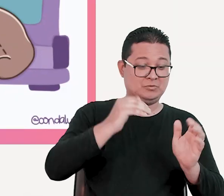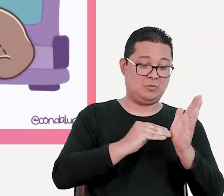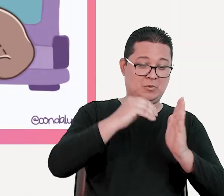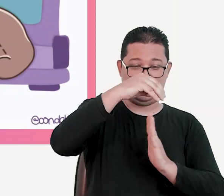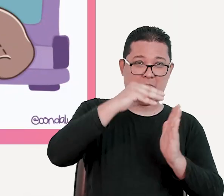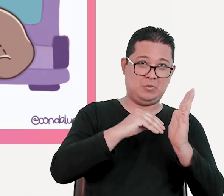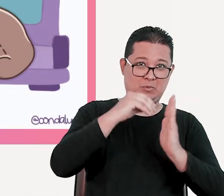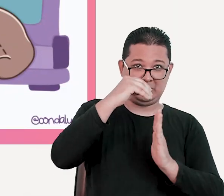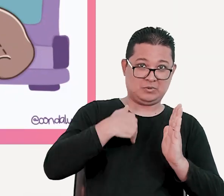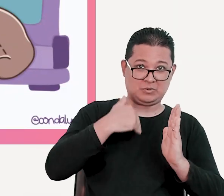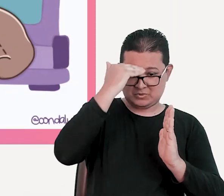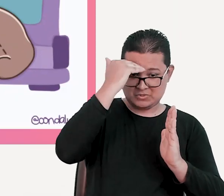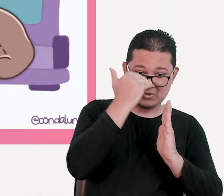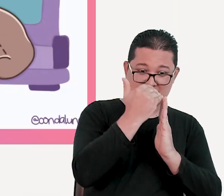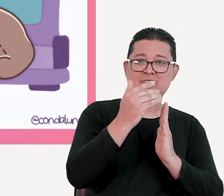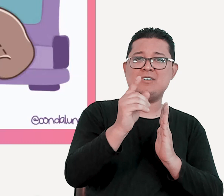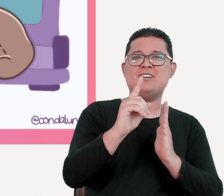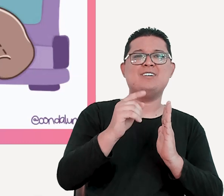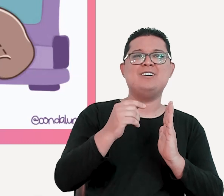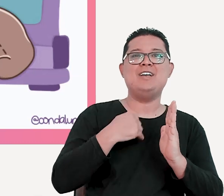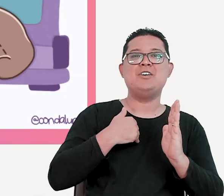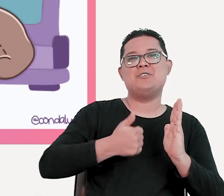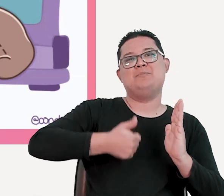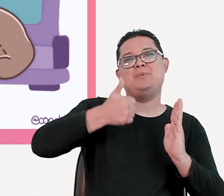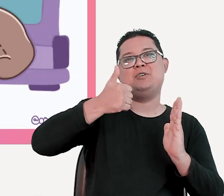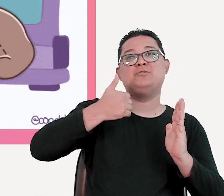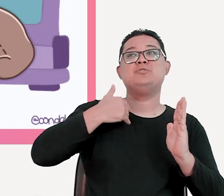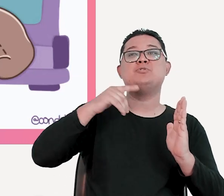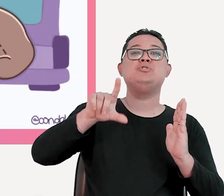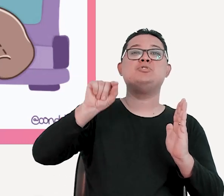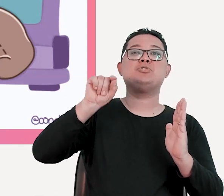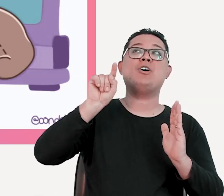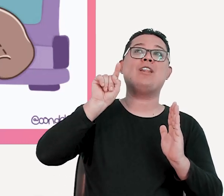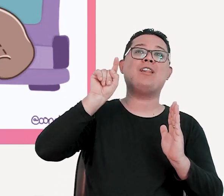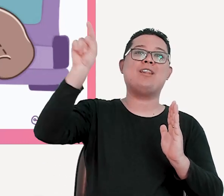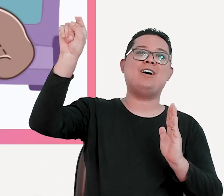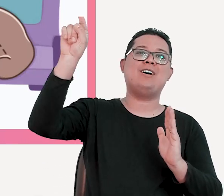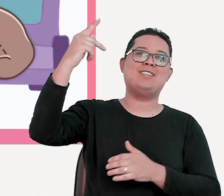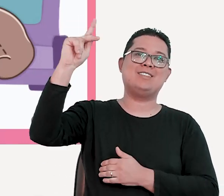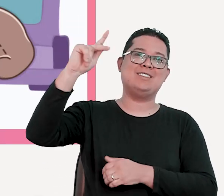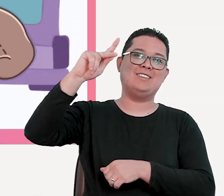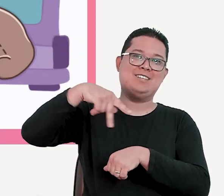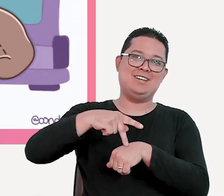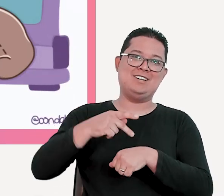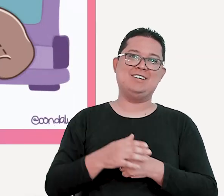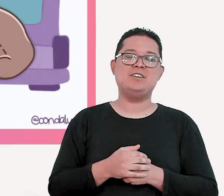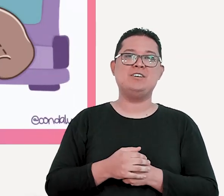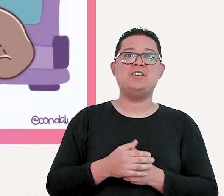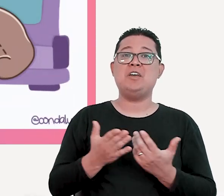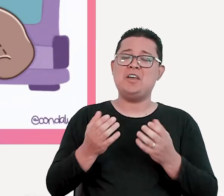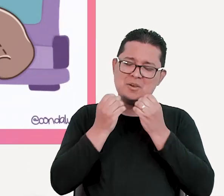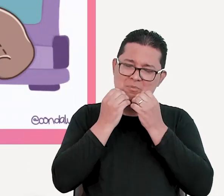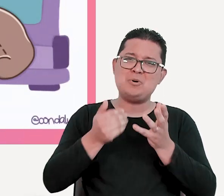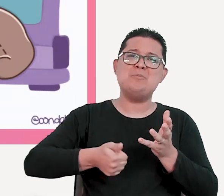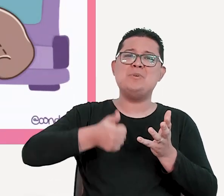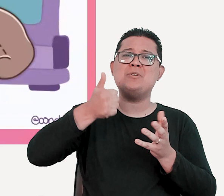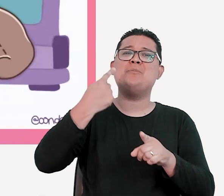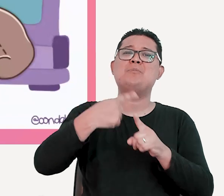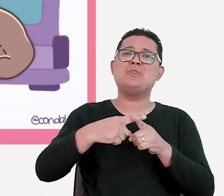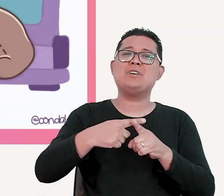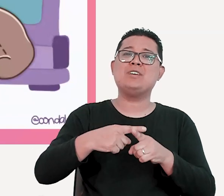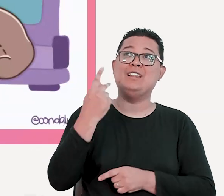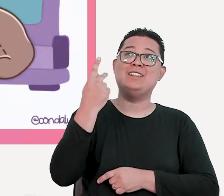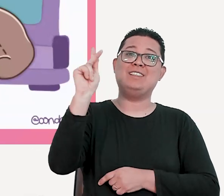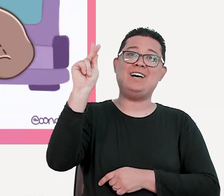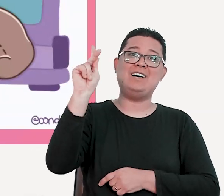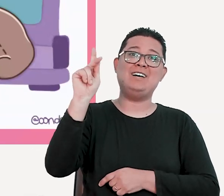praia esses dias e, gente, não tinha ninguém. Eu achei maravilhoso. Só eu e meu namorado lá na praia, curtindo. O preço